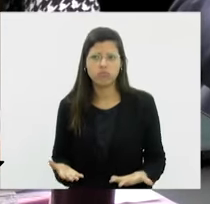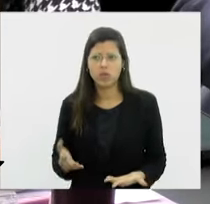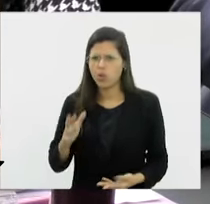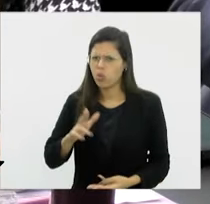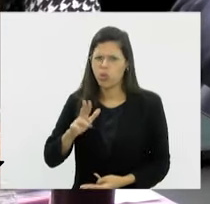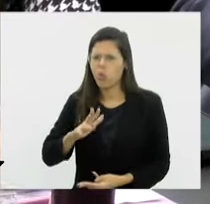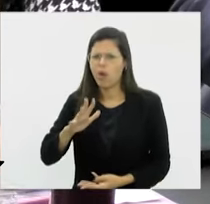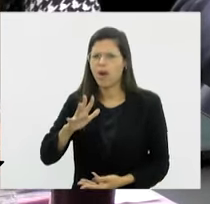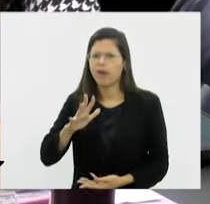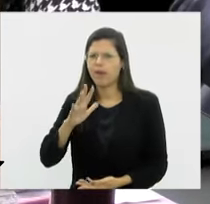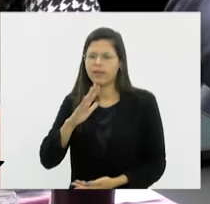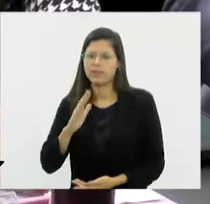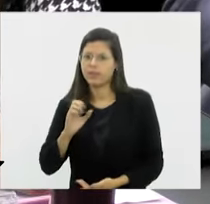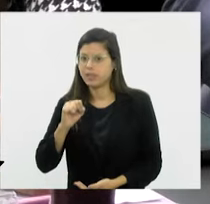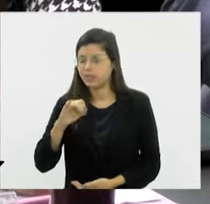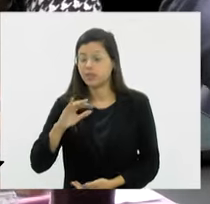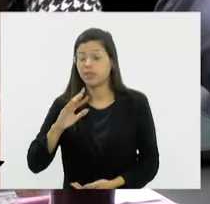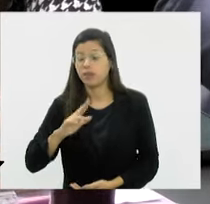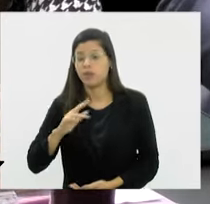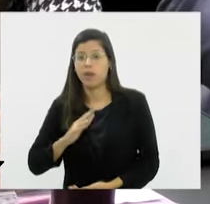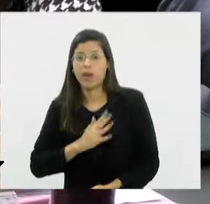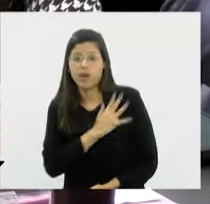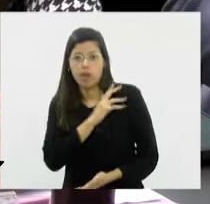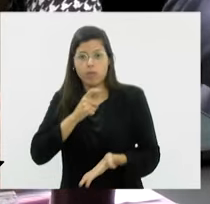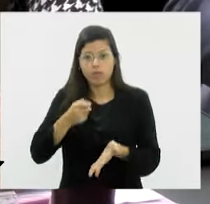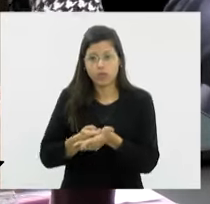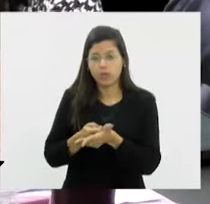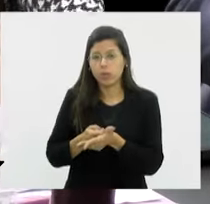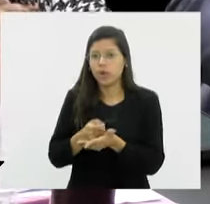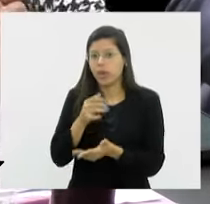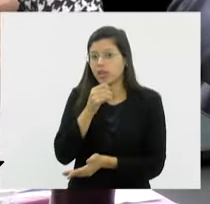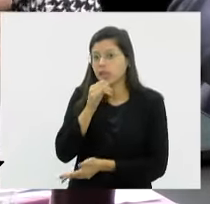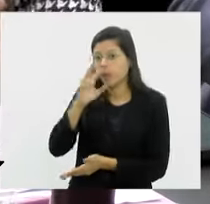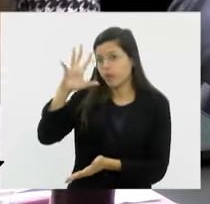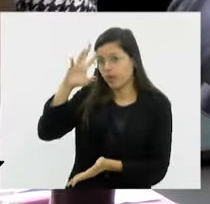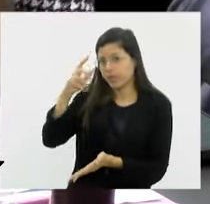decisões monocráticas que tiram, por exemplo,